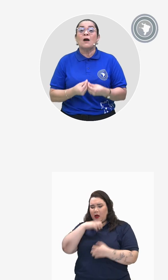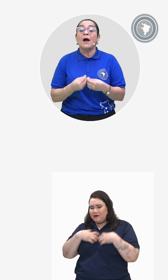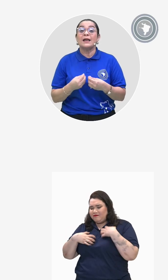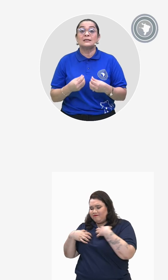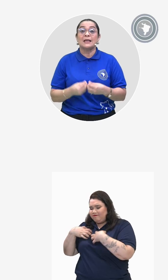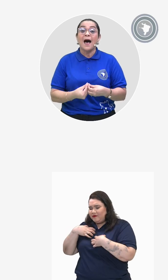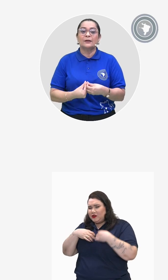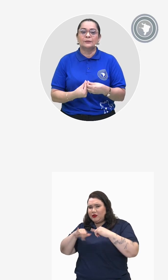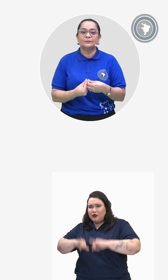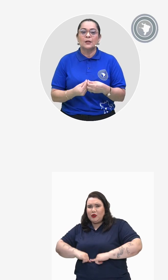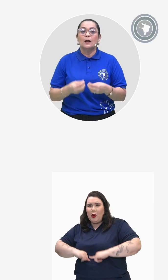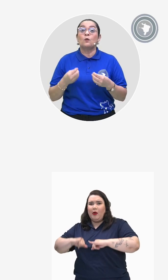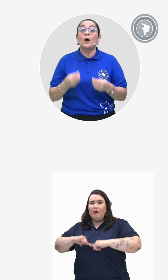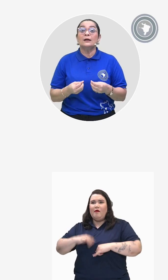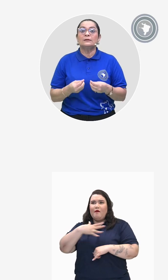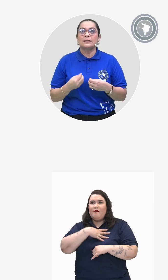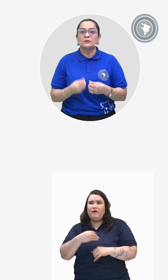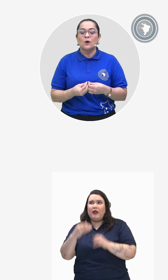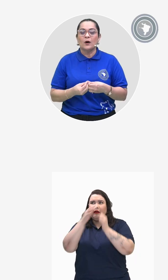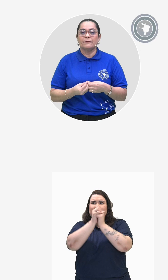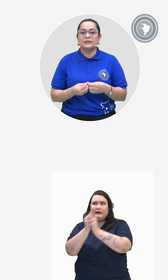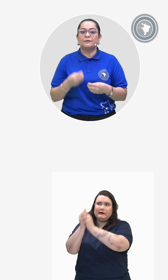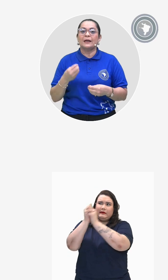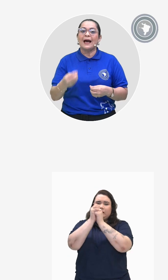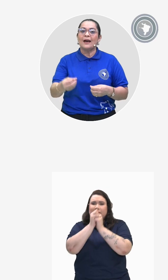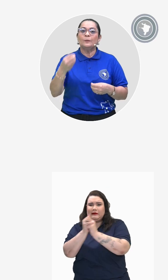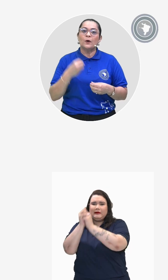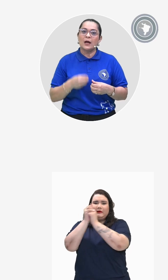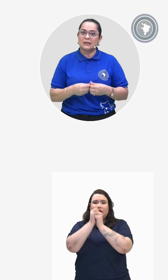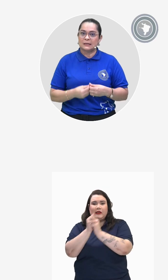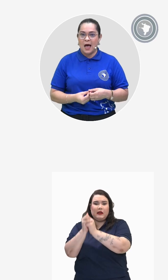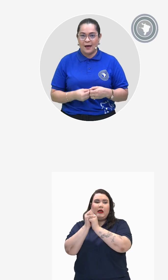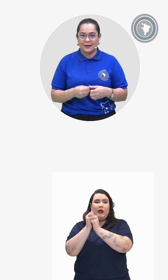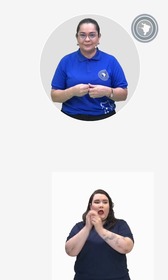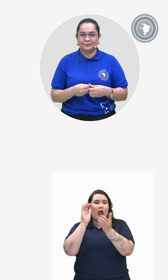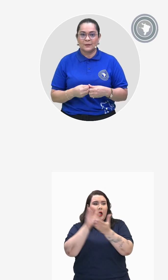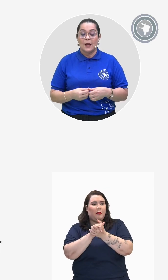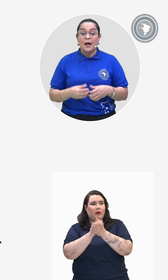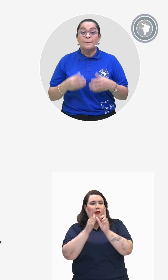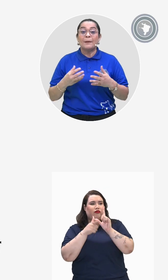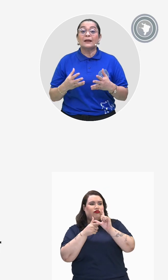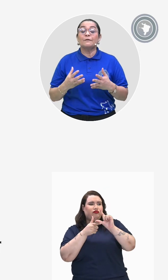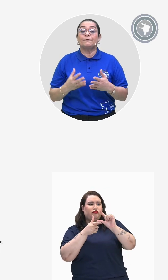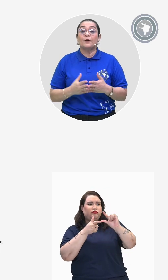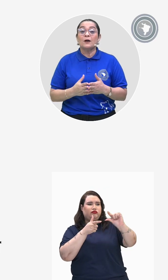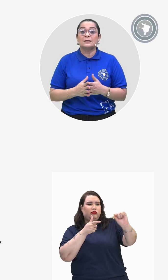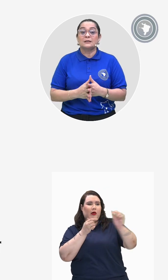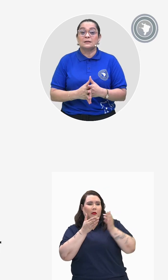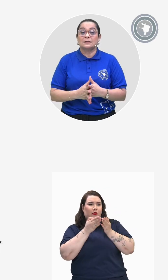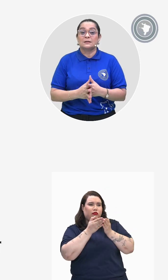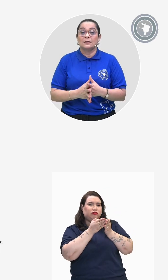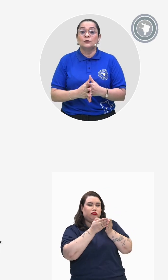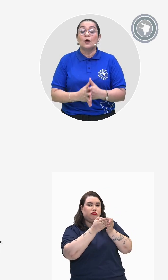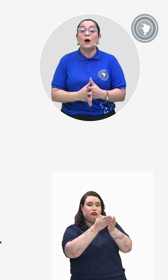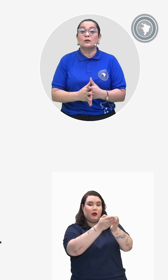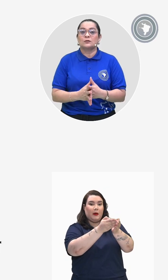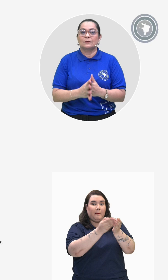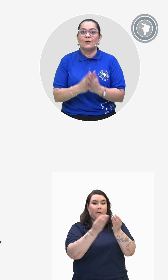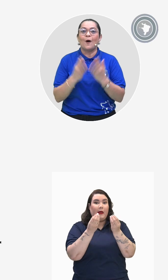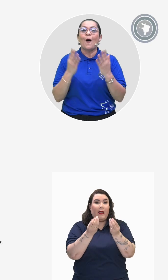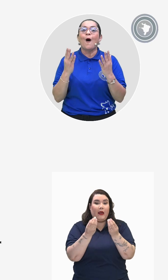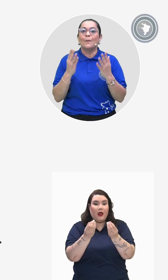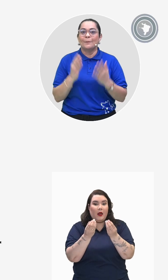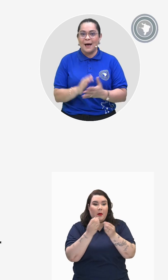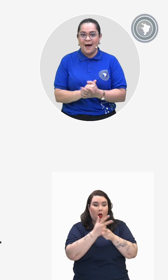em vão rezaram, quantas noivas ficaram por casar, para que fosses